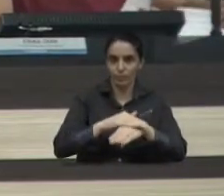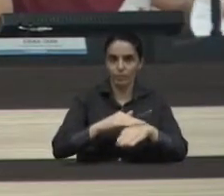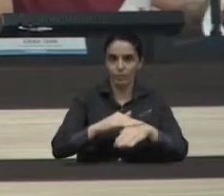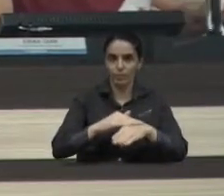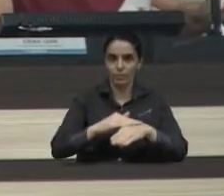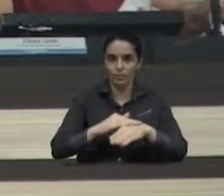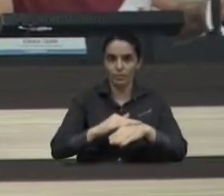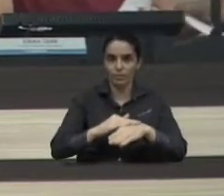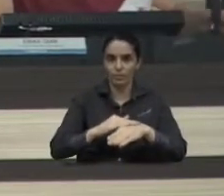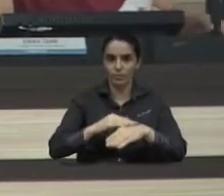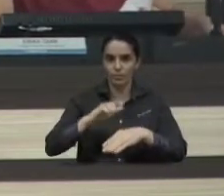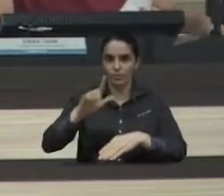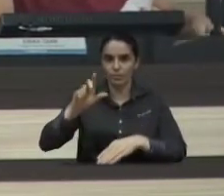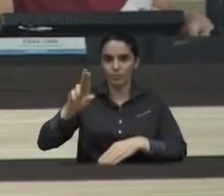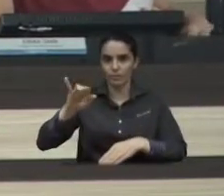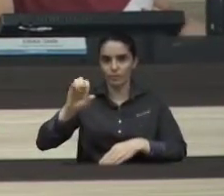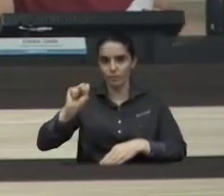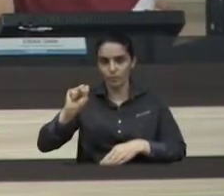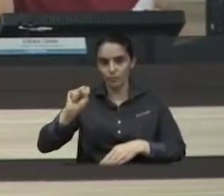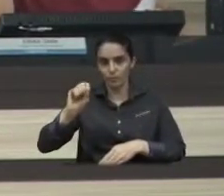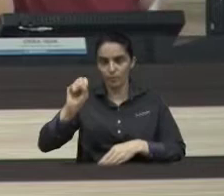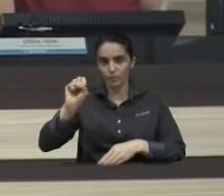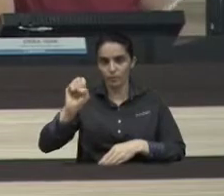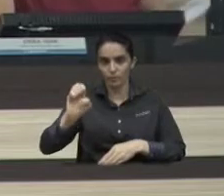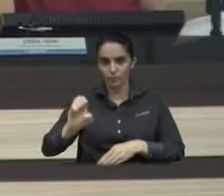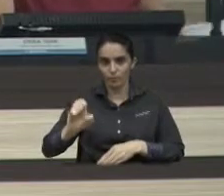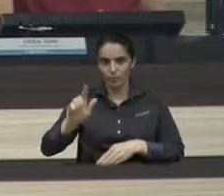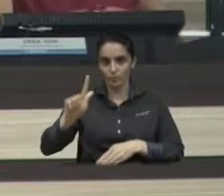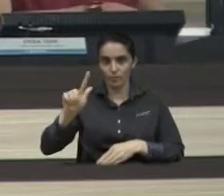Luiz Segala Bevilacqua, ele viu